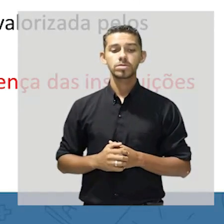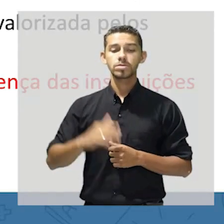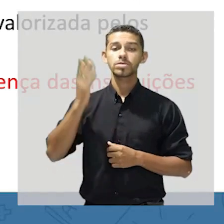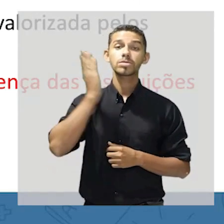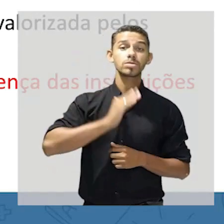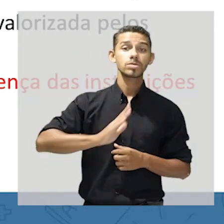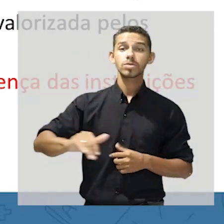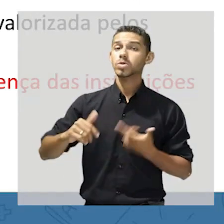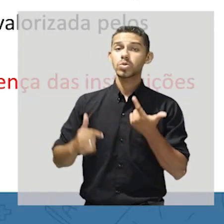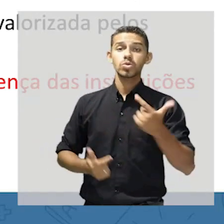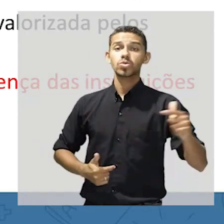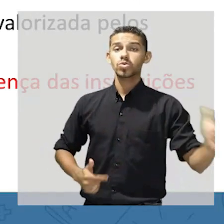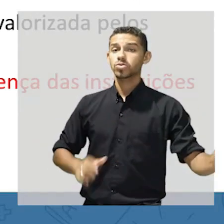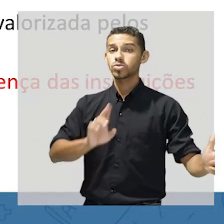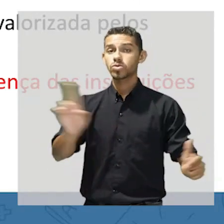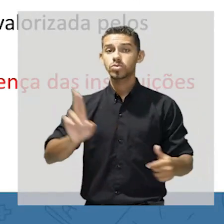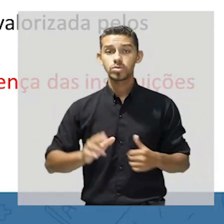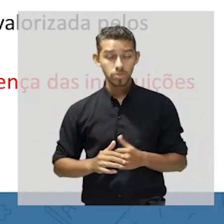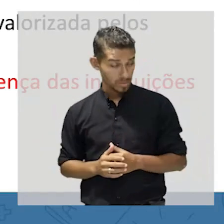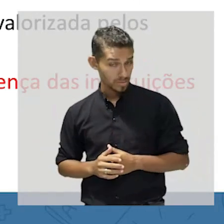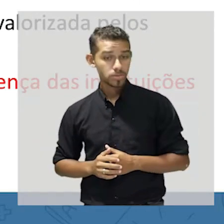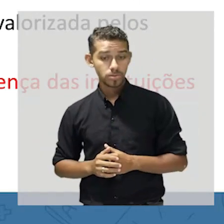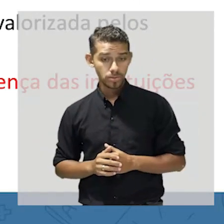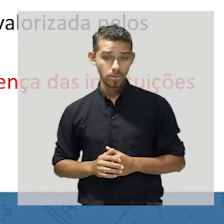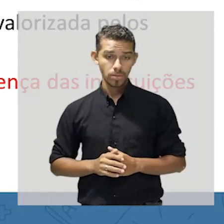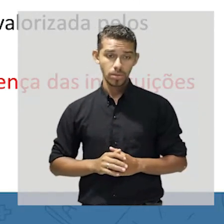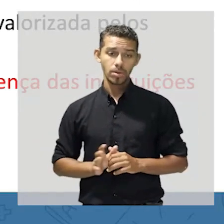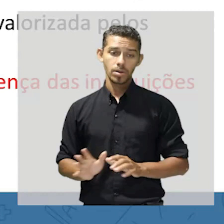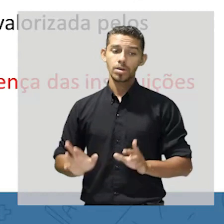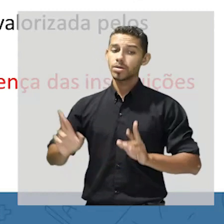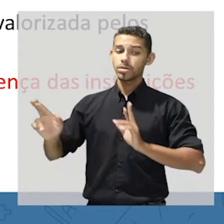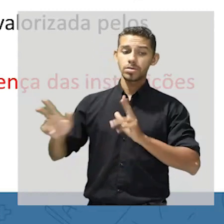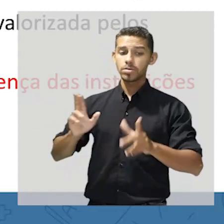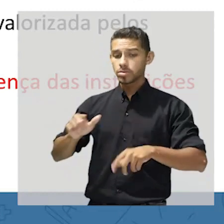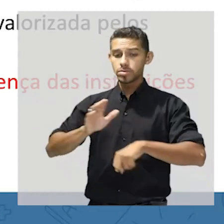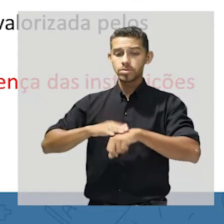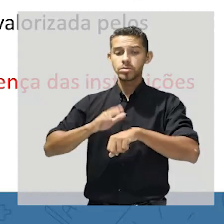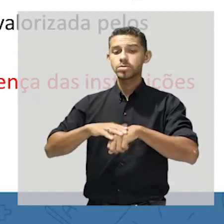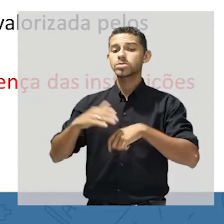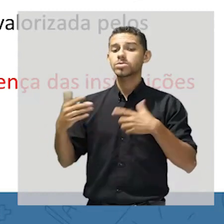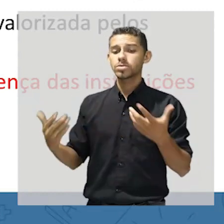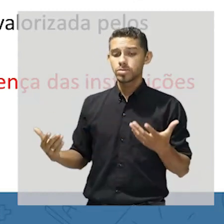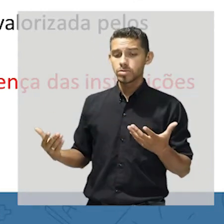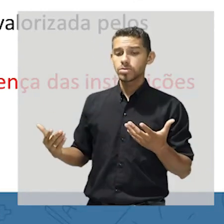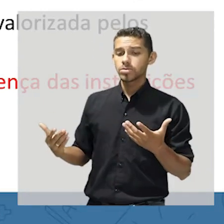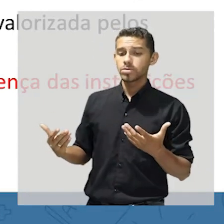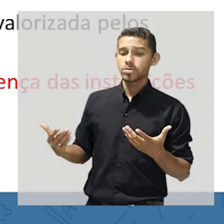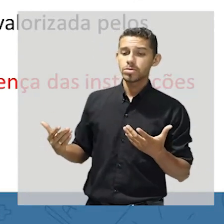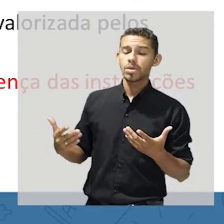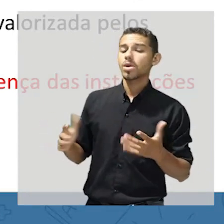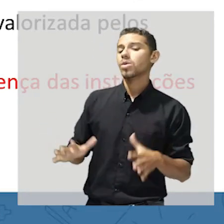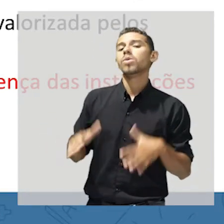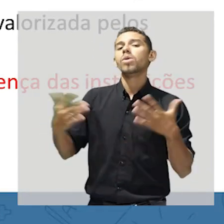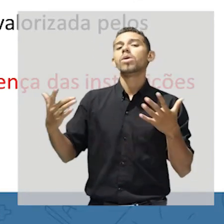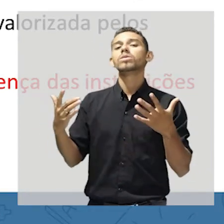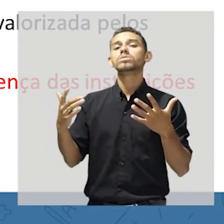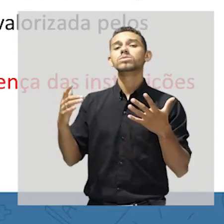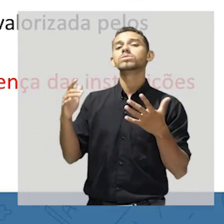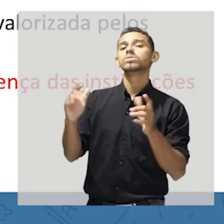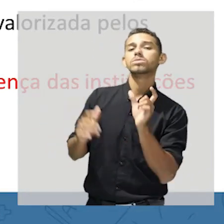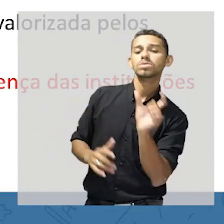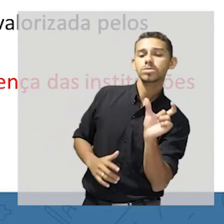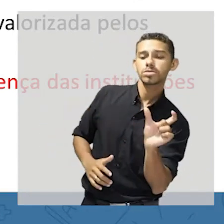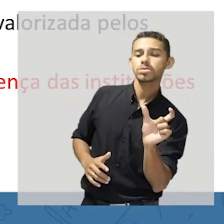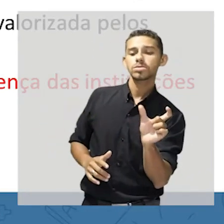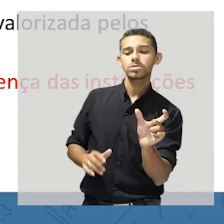né o guri não tem nome anônimo E aí diferença das instituições sociais constituídas que instituições só é são essas